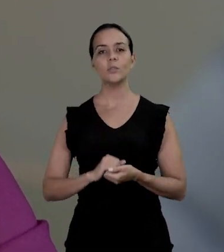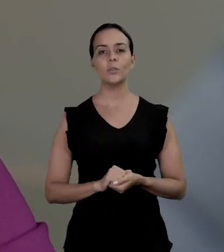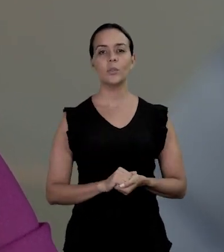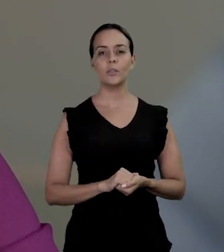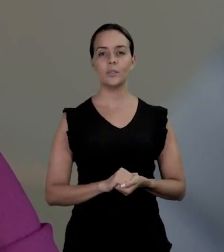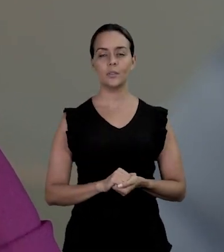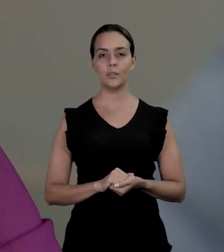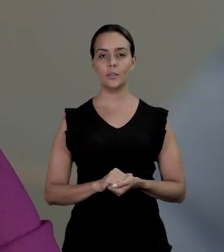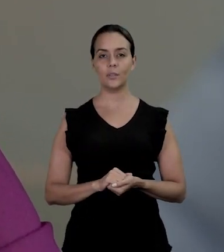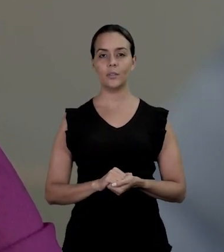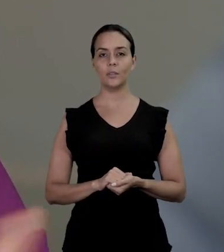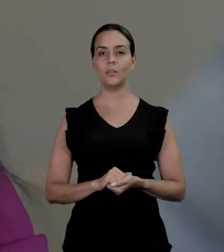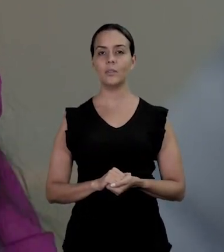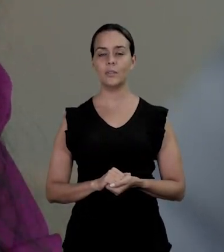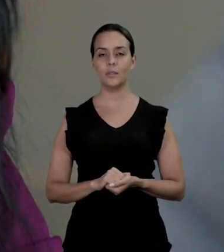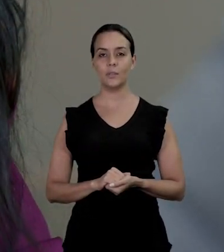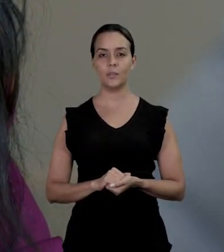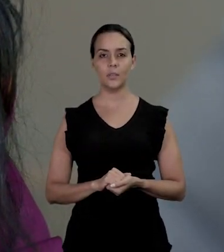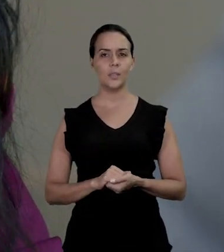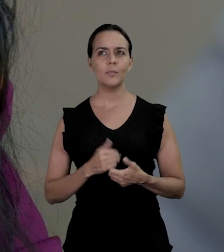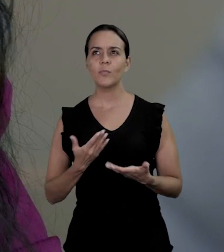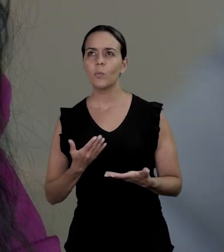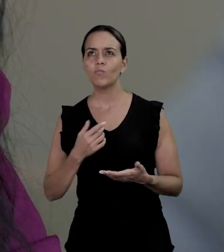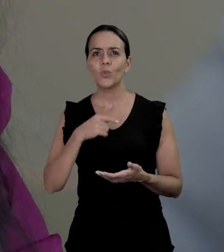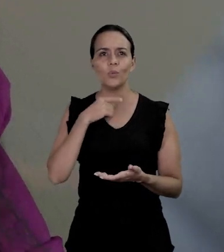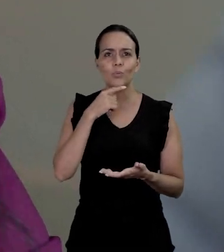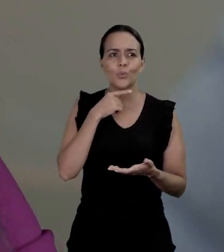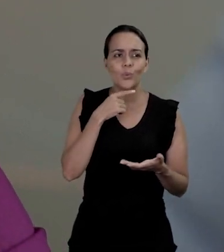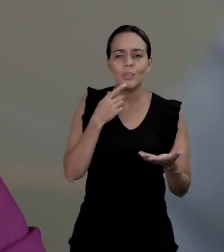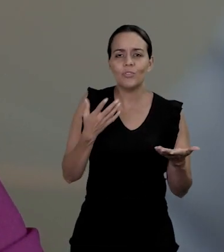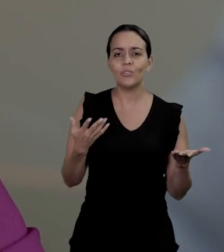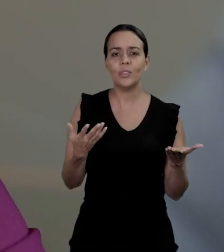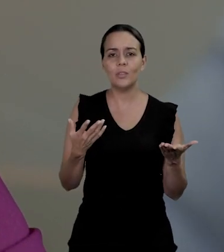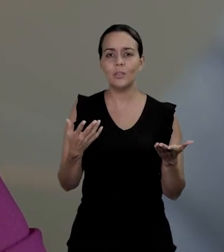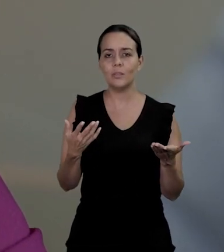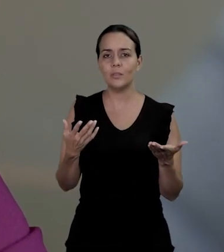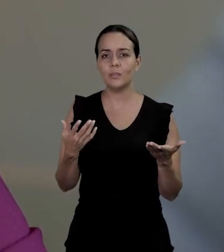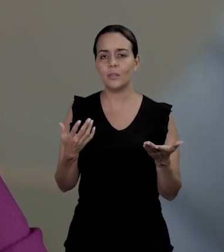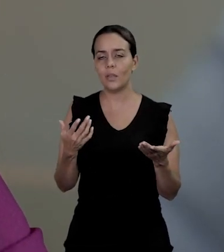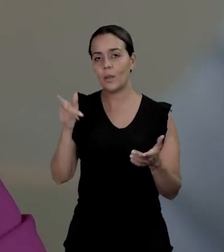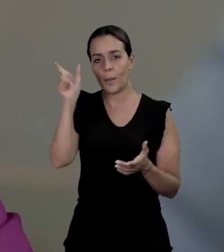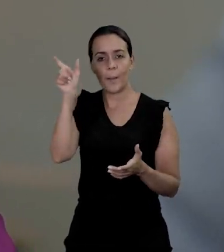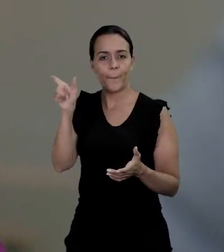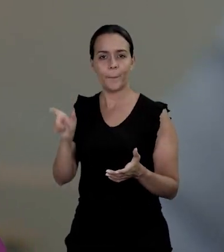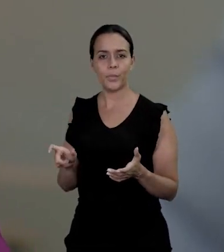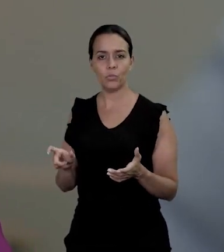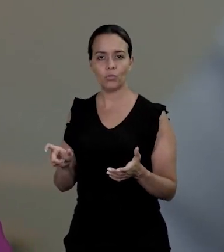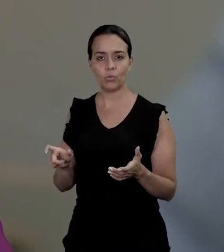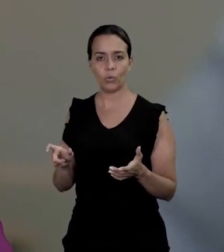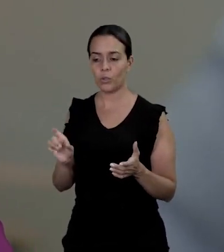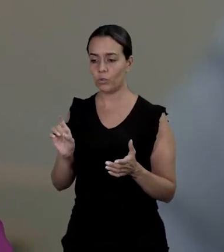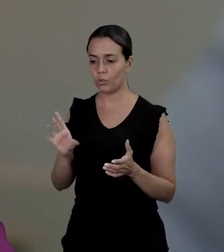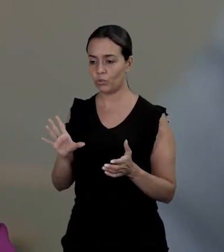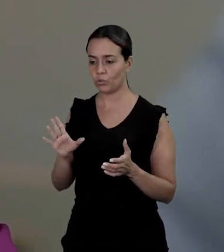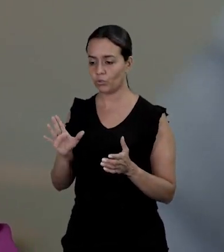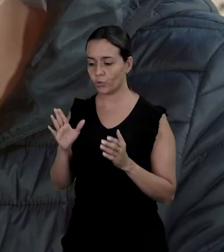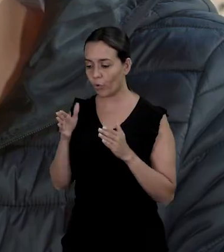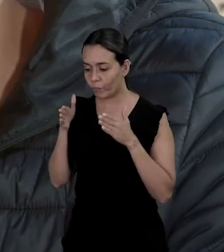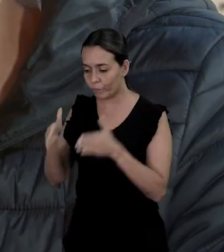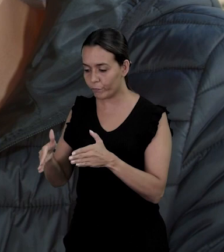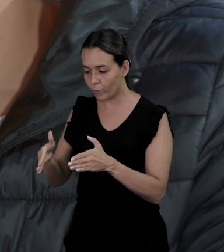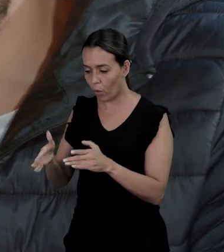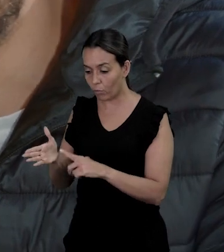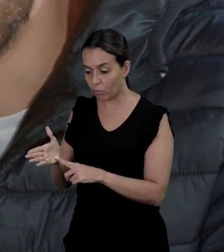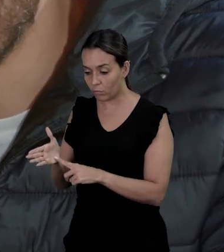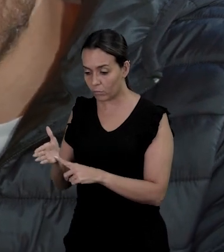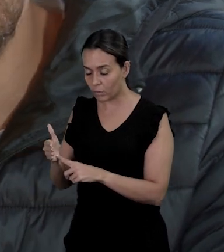que são só técnicas, né? Ou pessoas também que são só diversas. A gente precisa dos dois. Aí